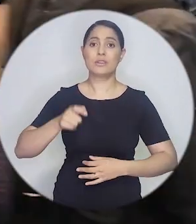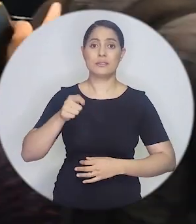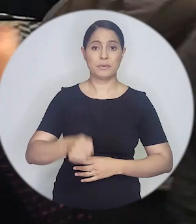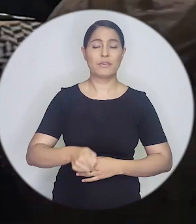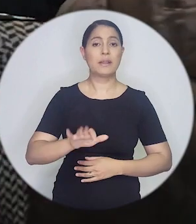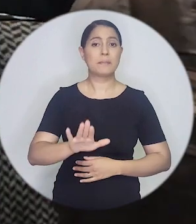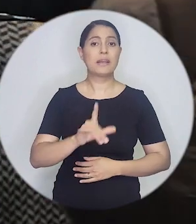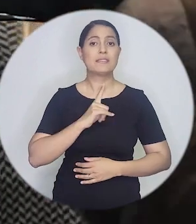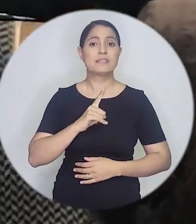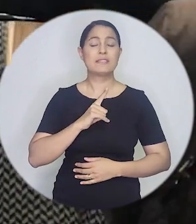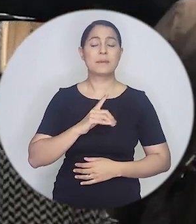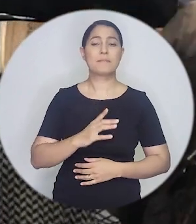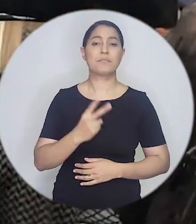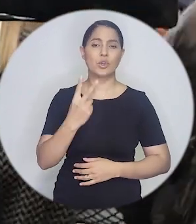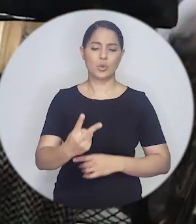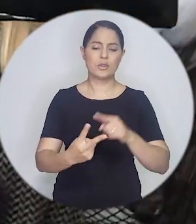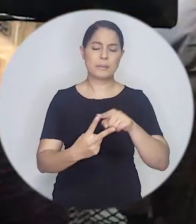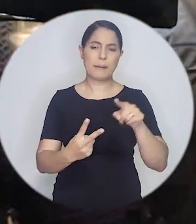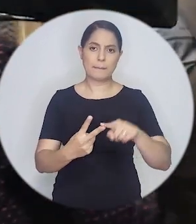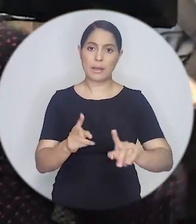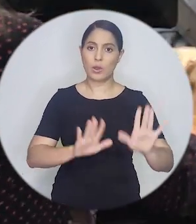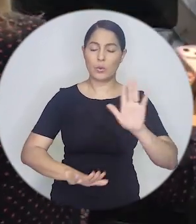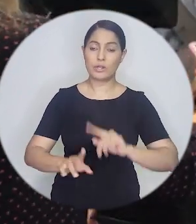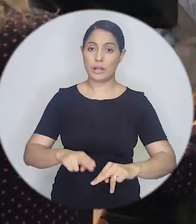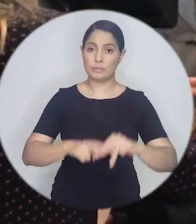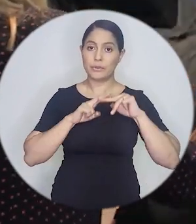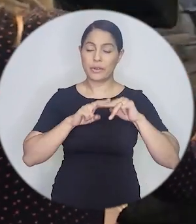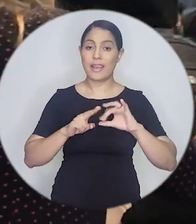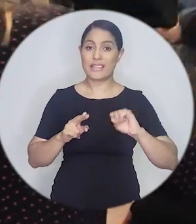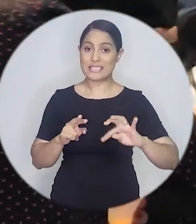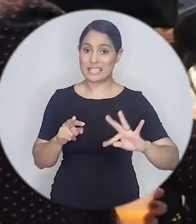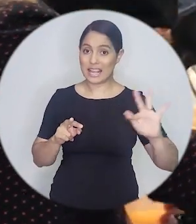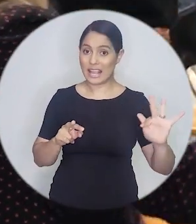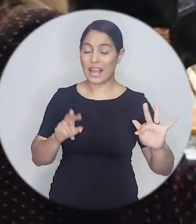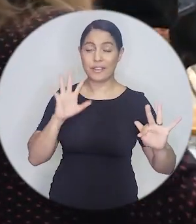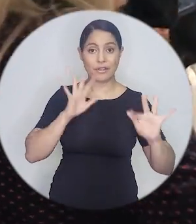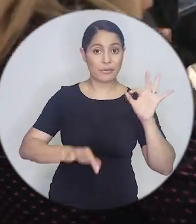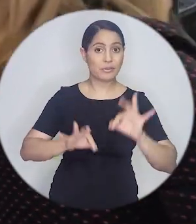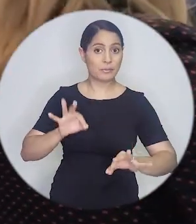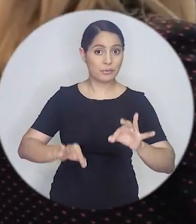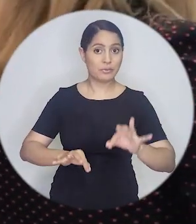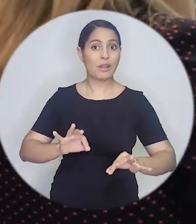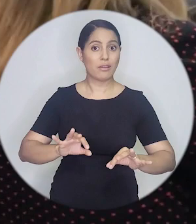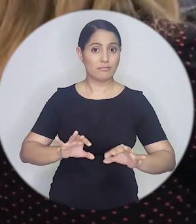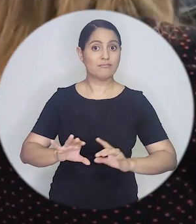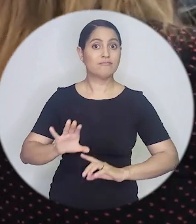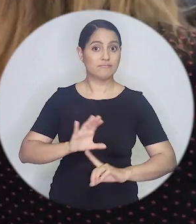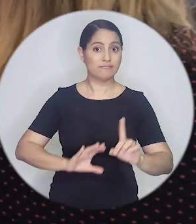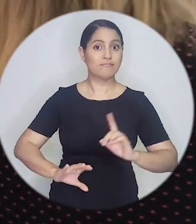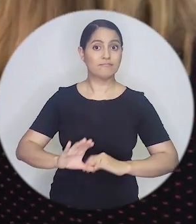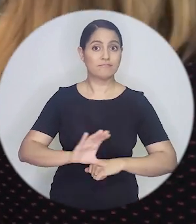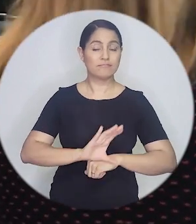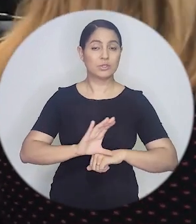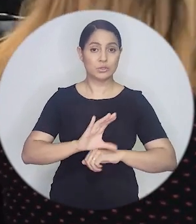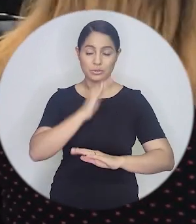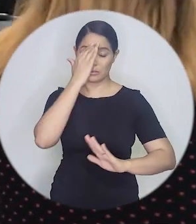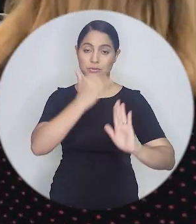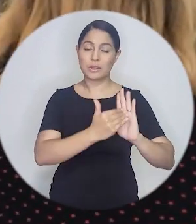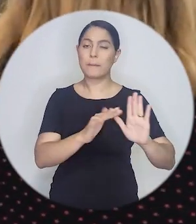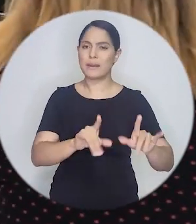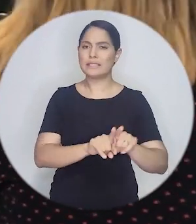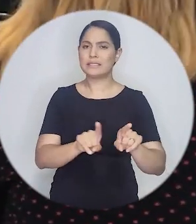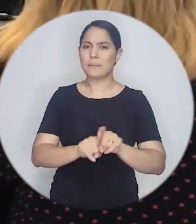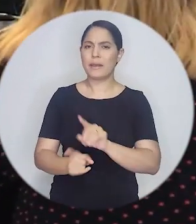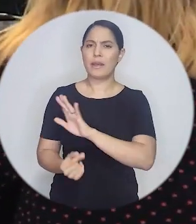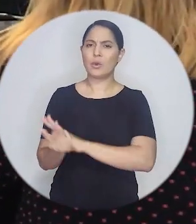mas a gente tem que tomar cuidado de alguns pontos, principalmente porque a gente sabe que o STF é um tribunal constitucional, mas que leva muito em